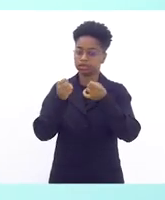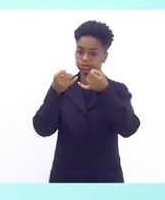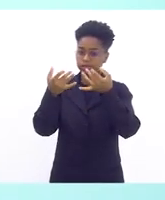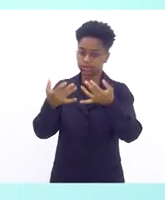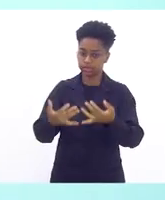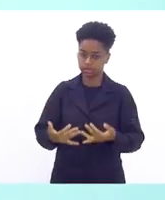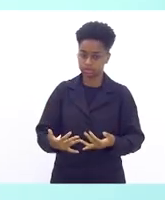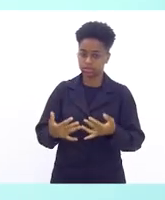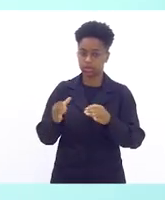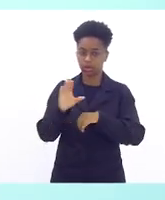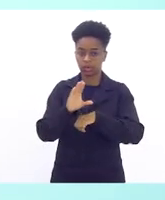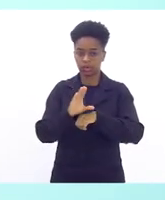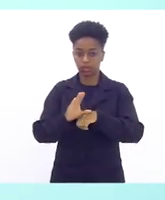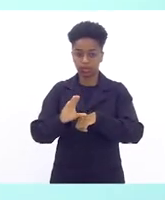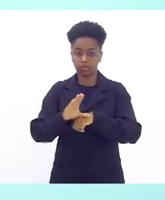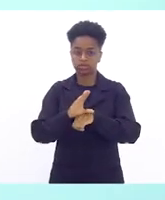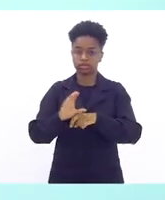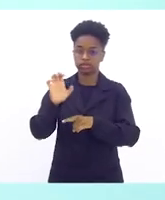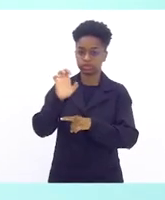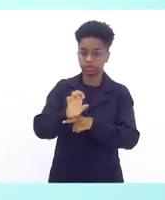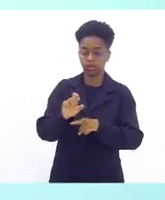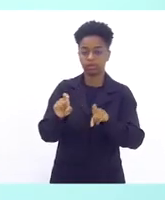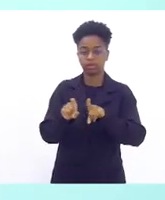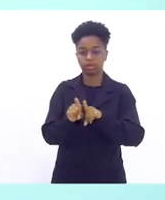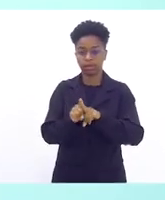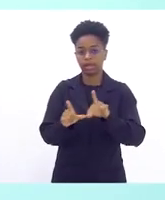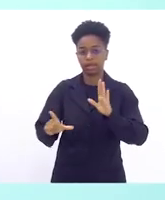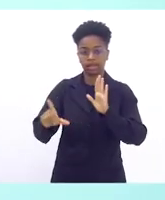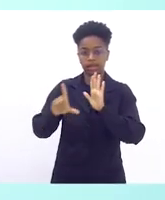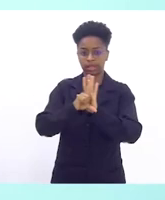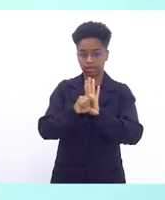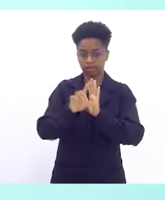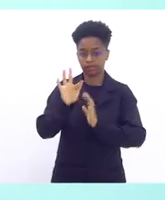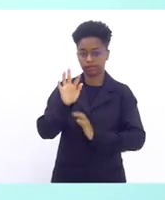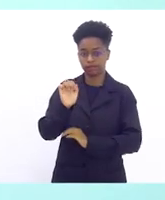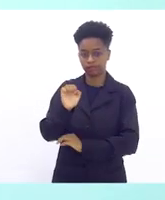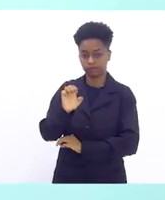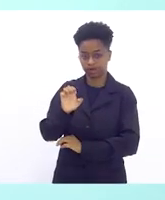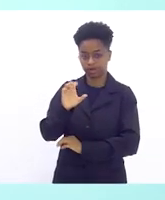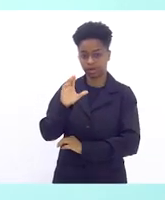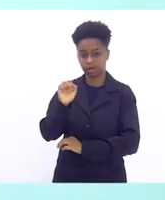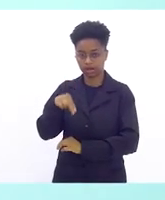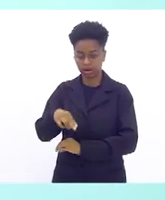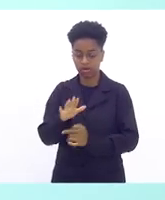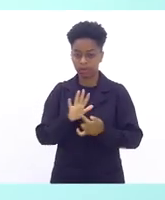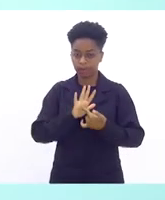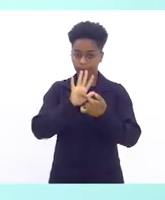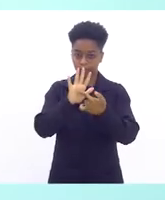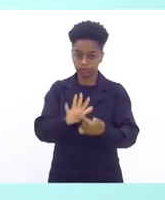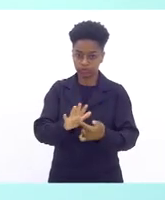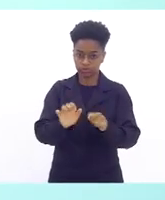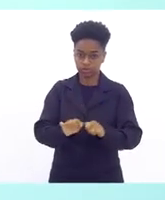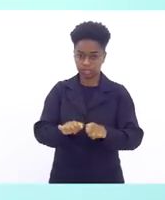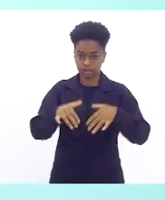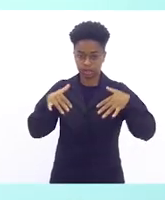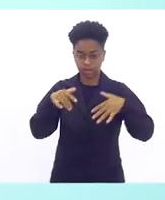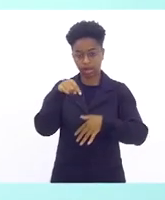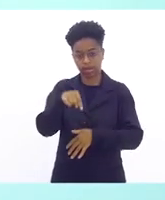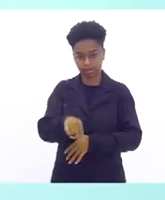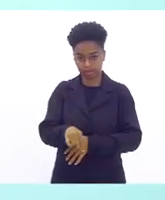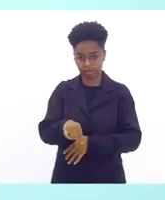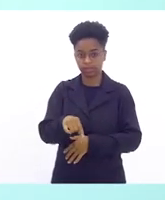da constituição estadual e também das leis que regula fecan apresentação a essa Assembleia Legislativa